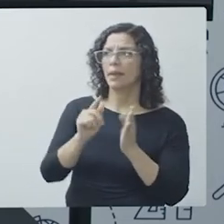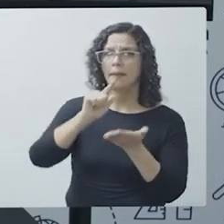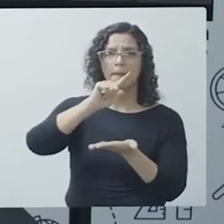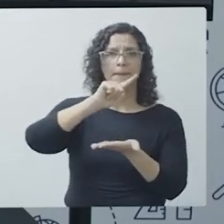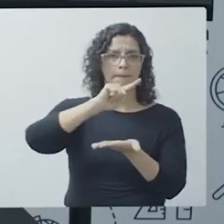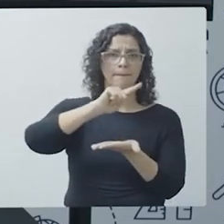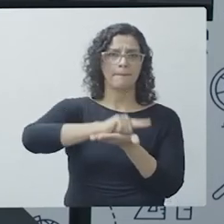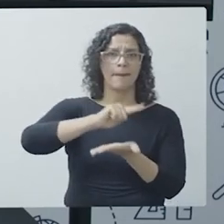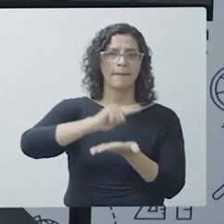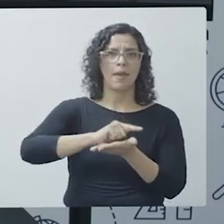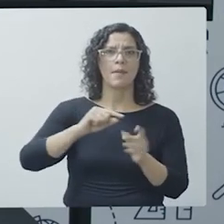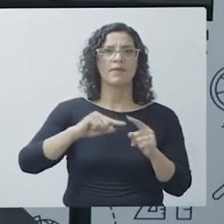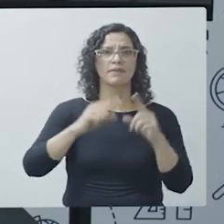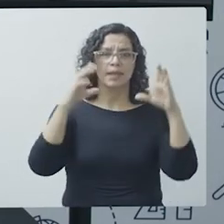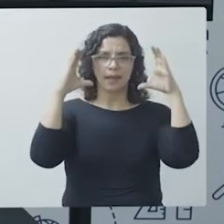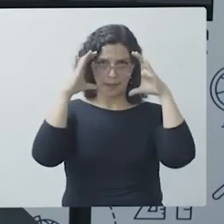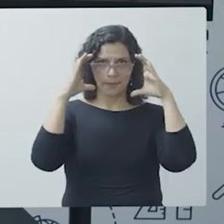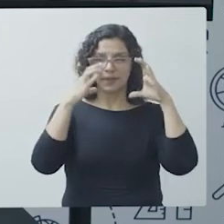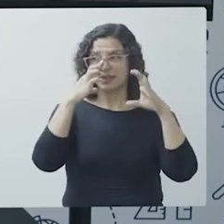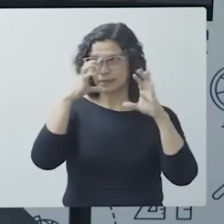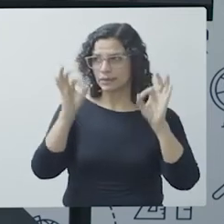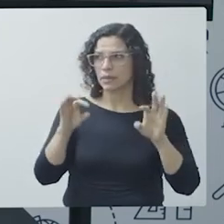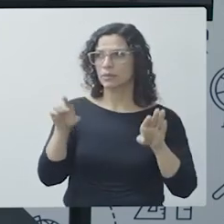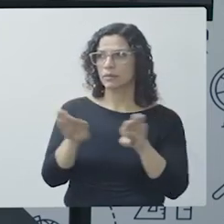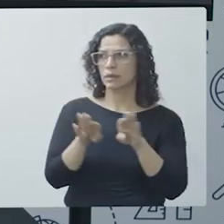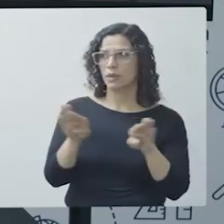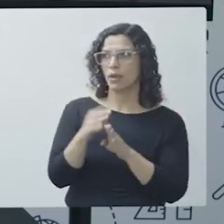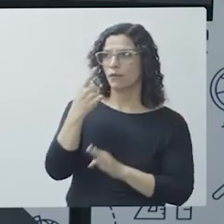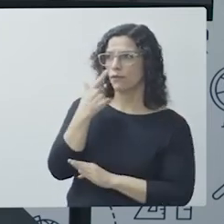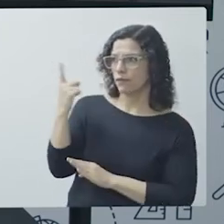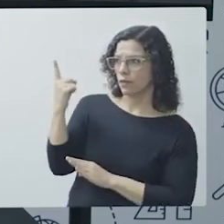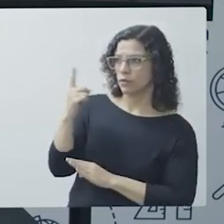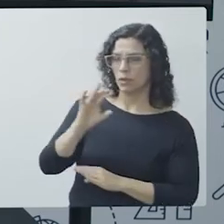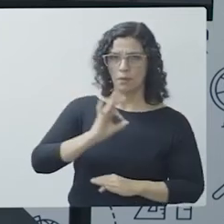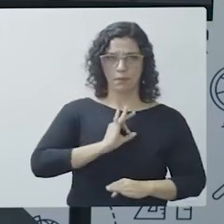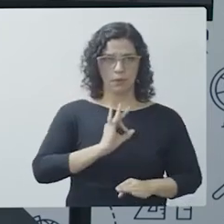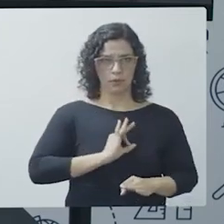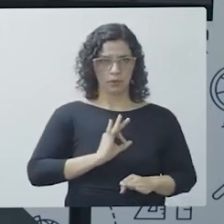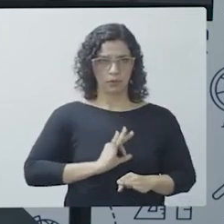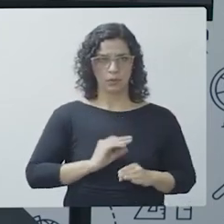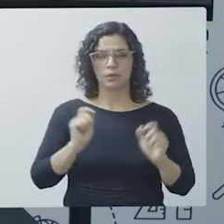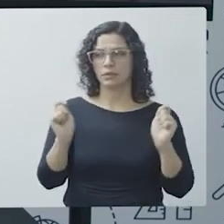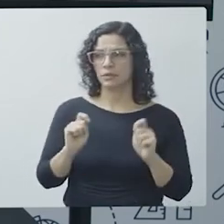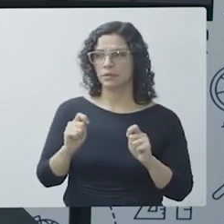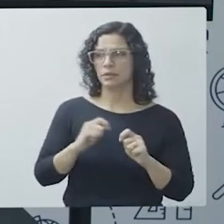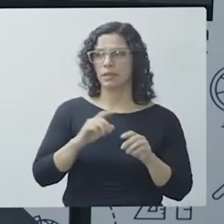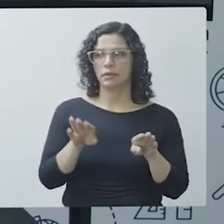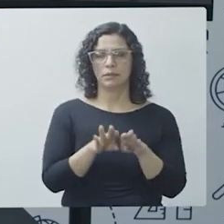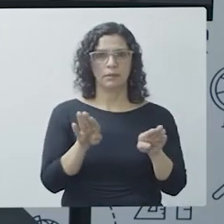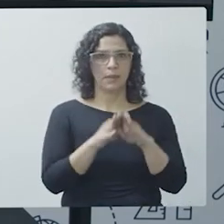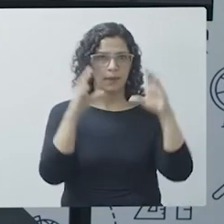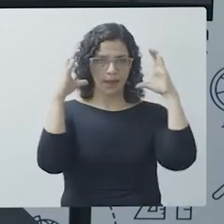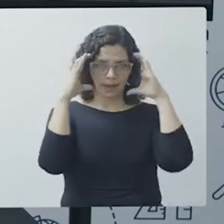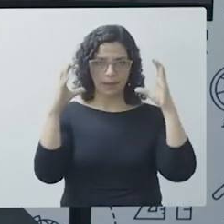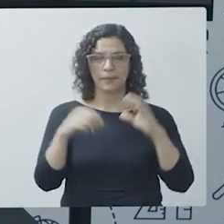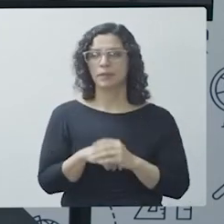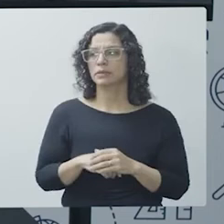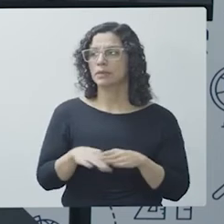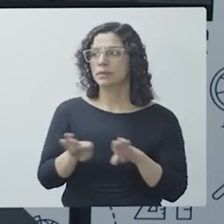de papel para representar então a cabeça. Então eu posso usar botões para a